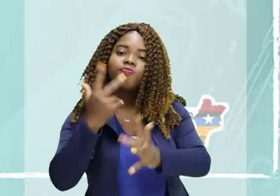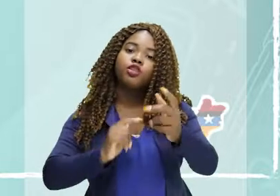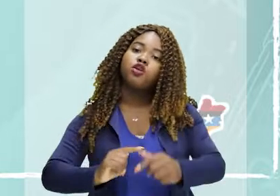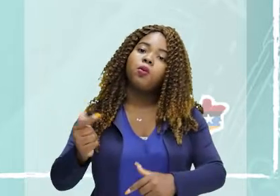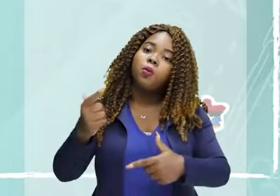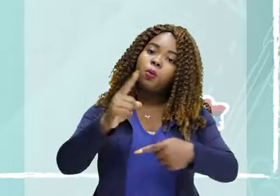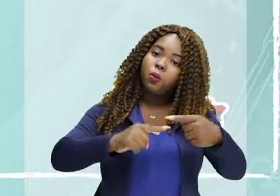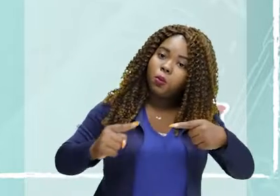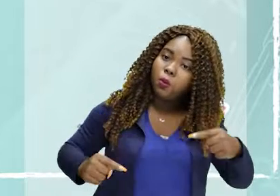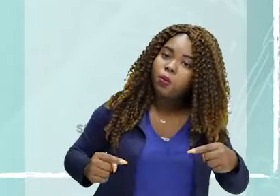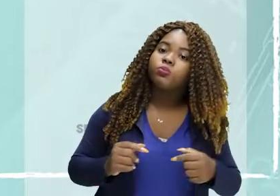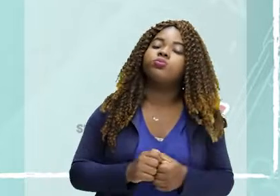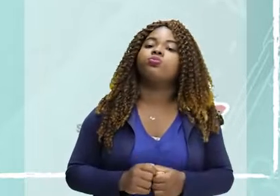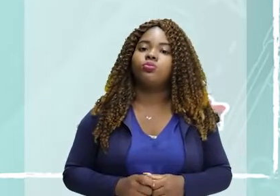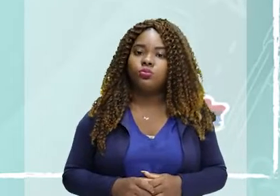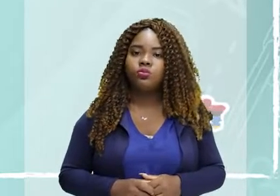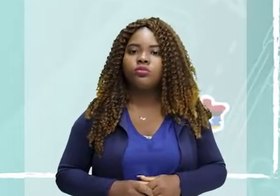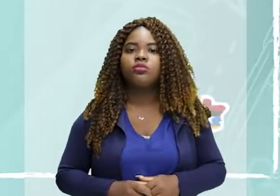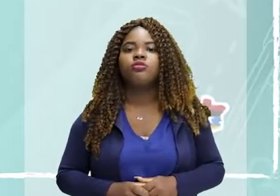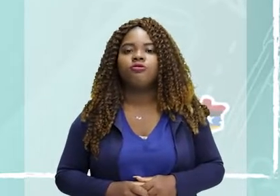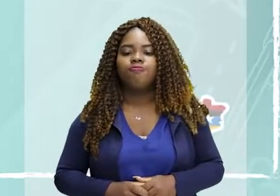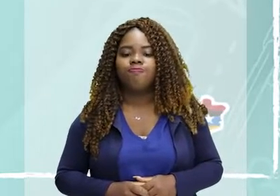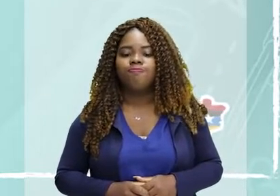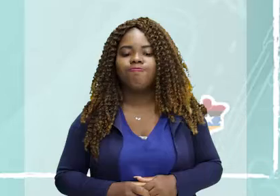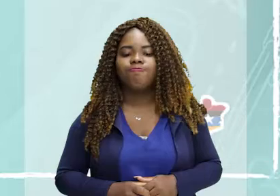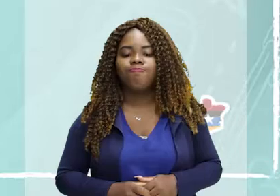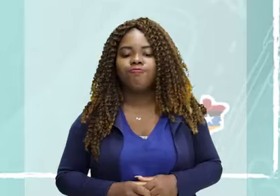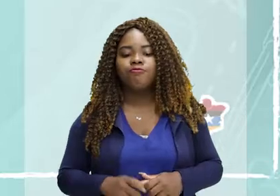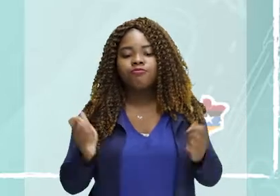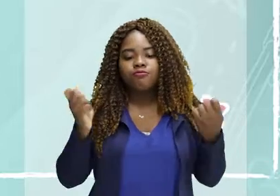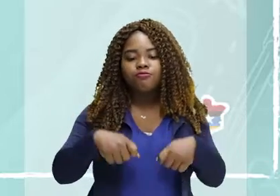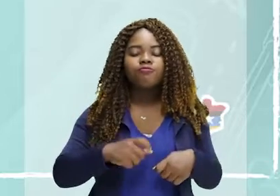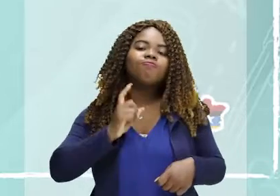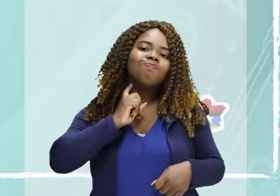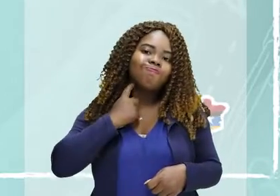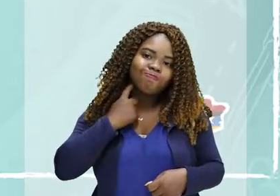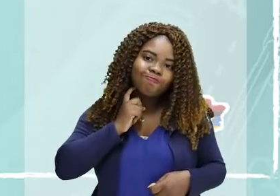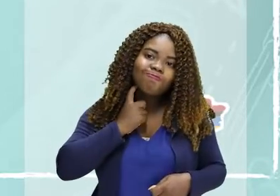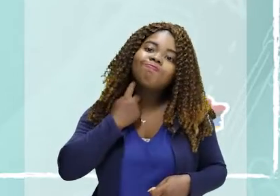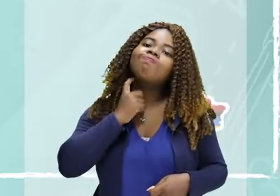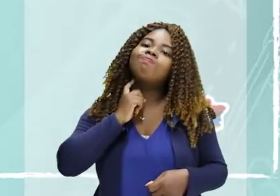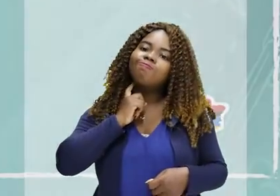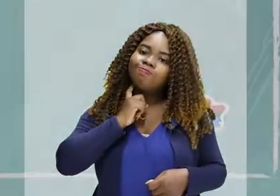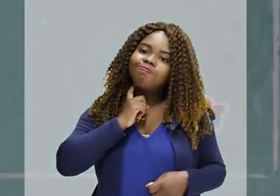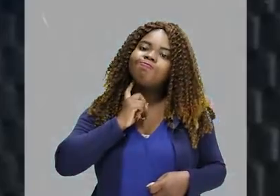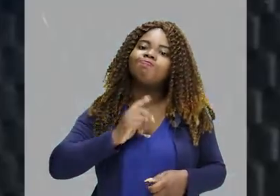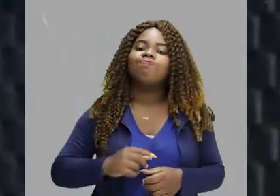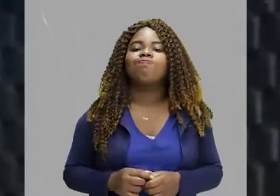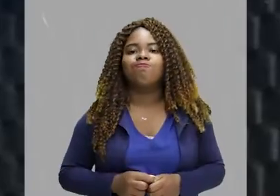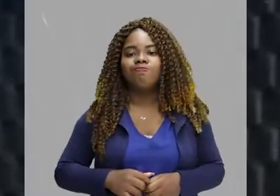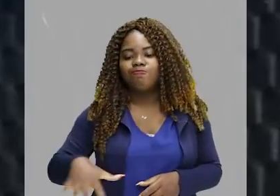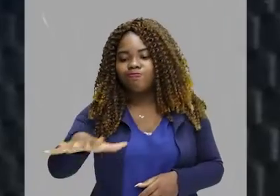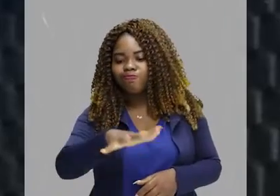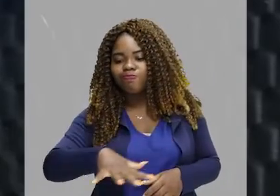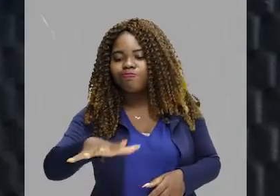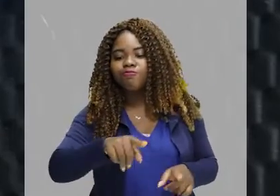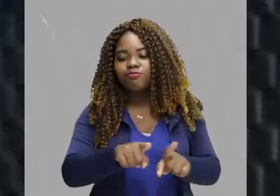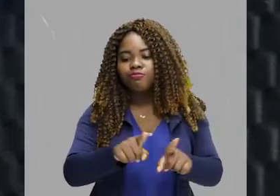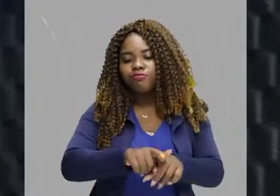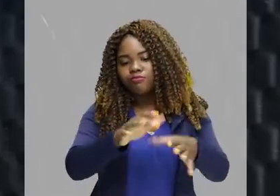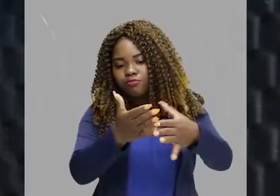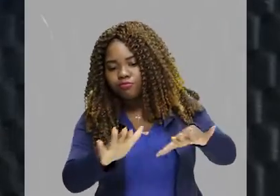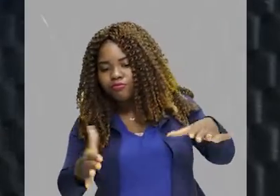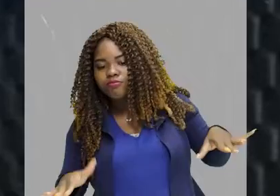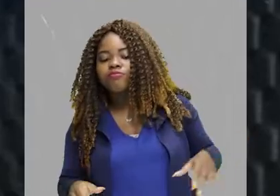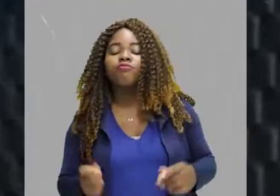levam tempo para se decompor e podem, dessa forma, poluir os ecossistemas terrestres e também marinhos. Então isso aí é uma coisa que dá para